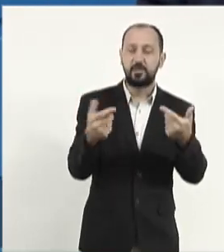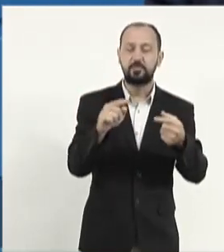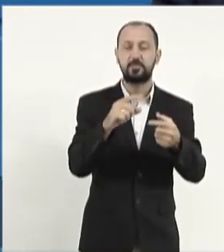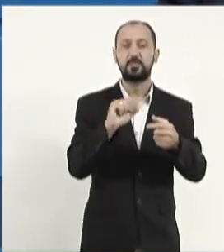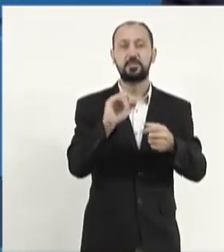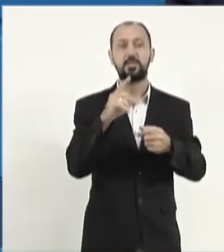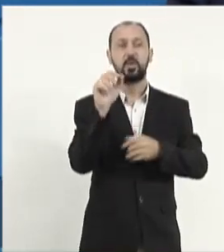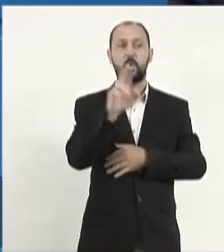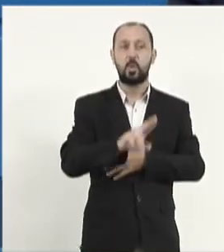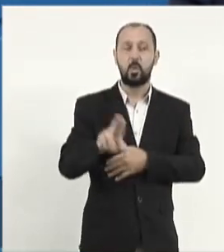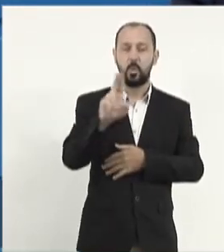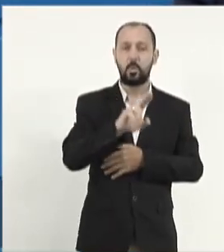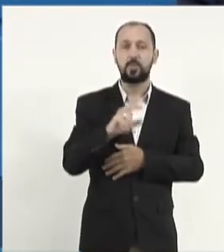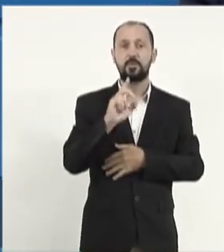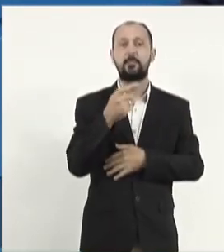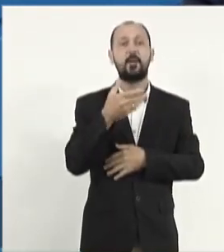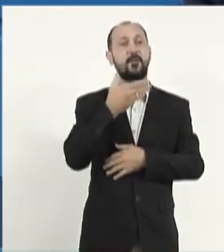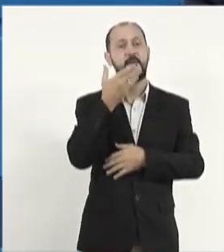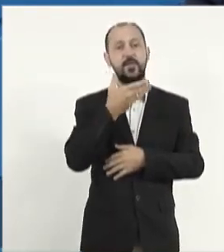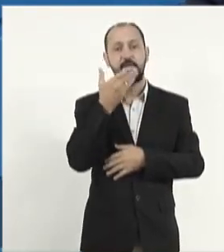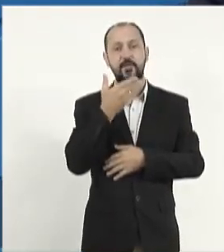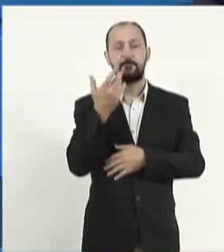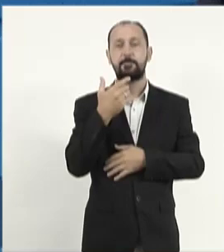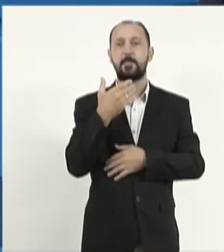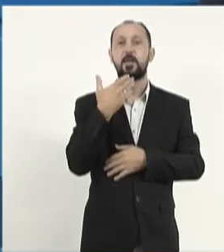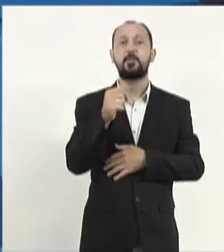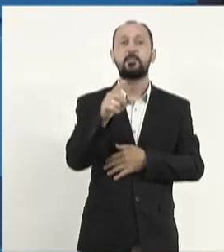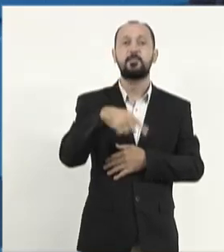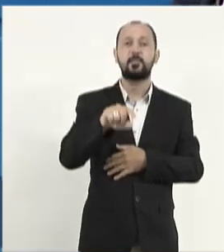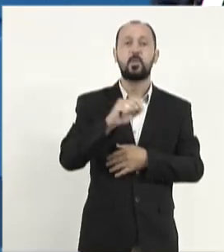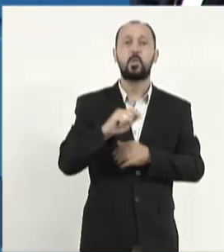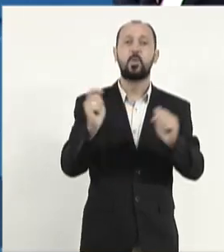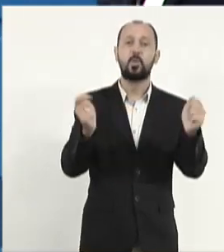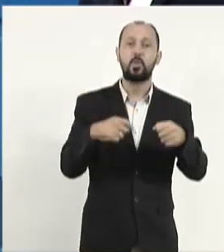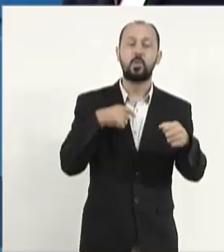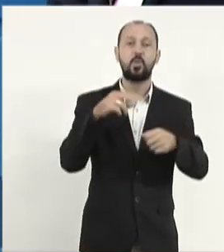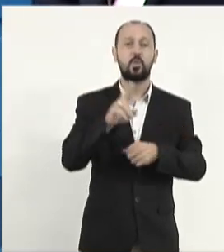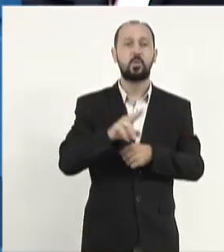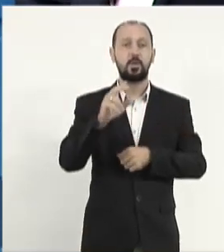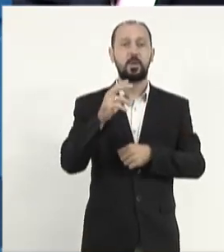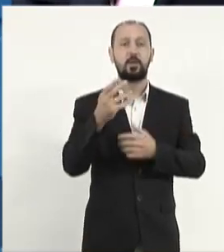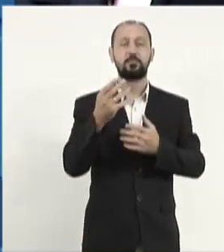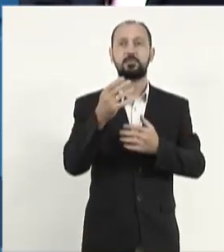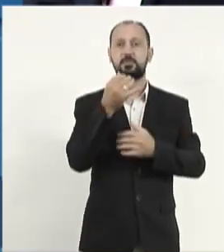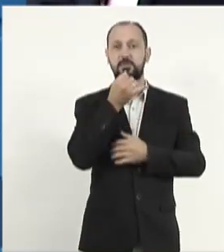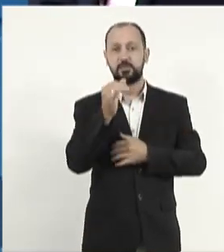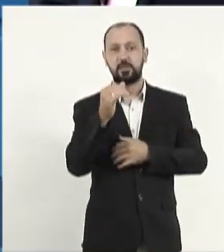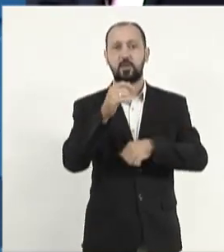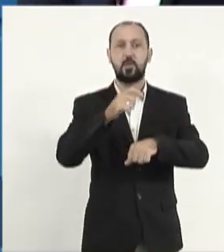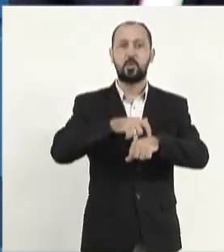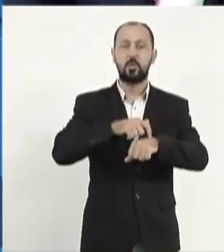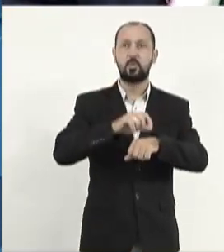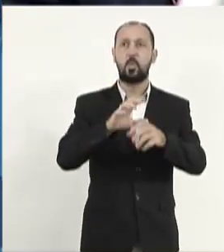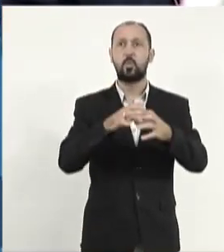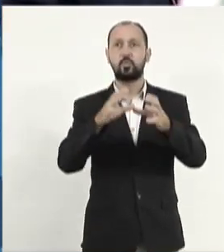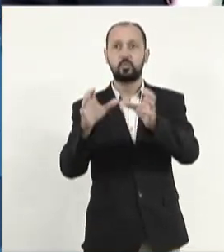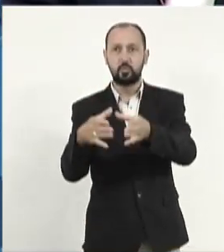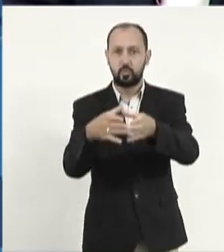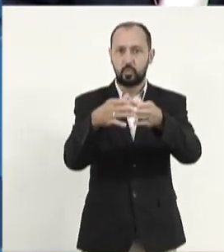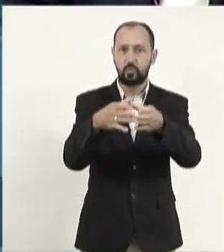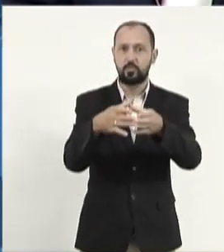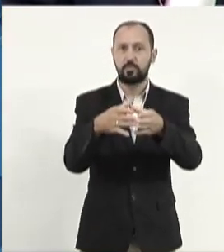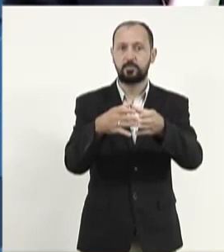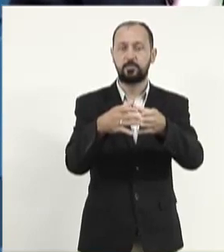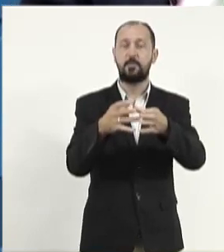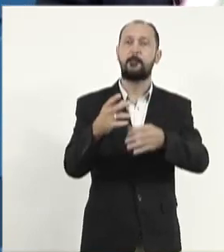se aplica, tá, para facilitar, para melhorar o desempenho, o consumo da energia em determinados segmentos, tanto público